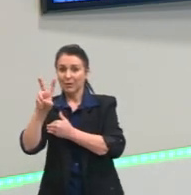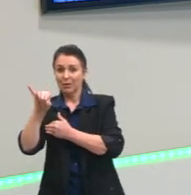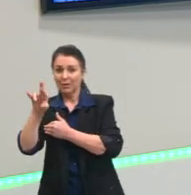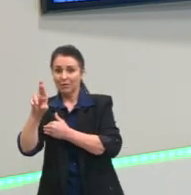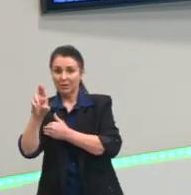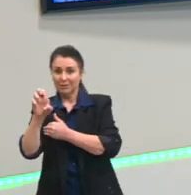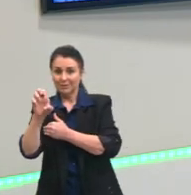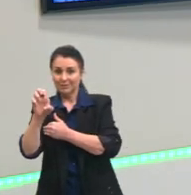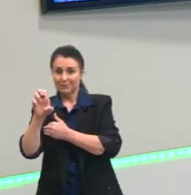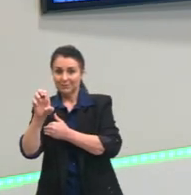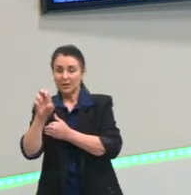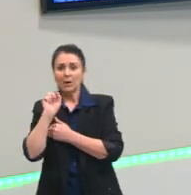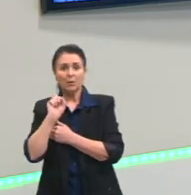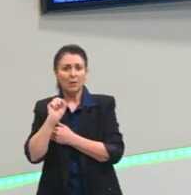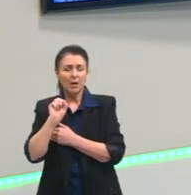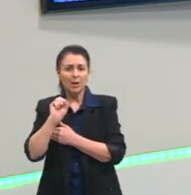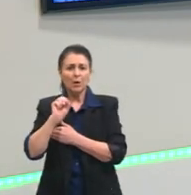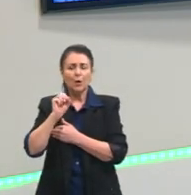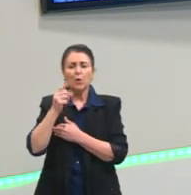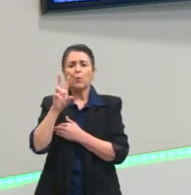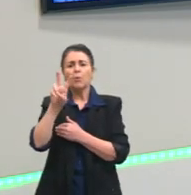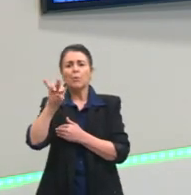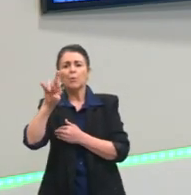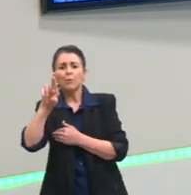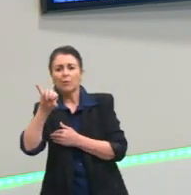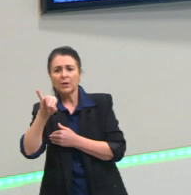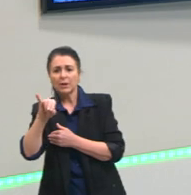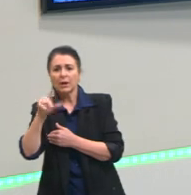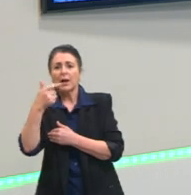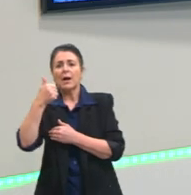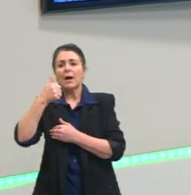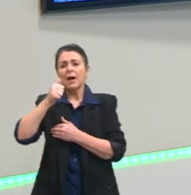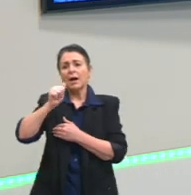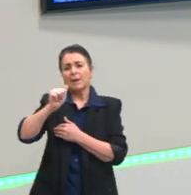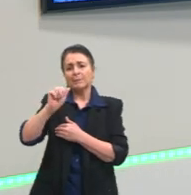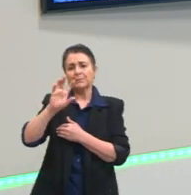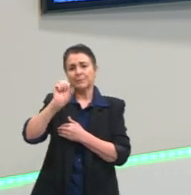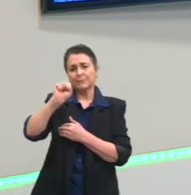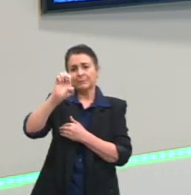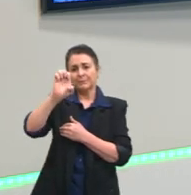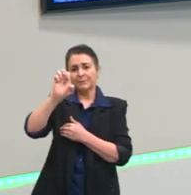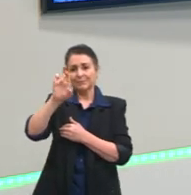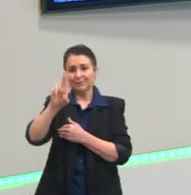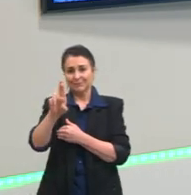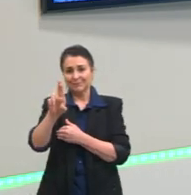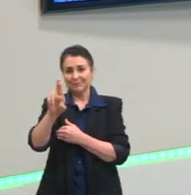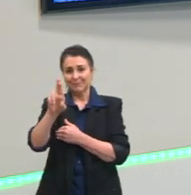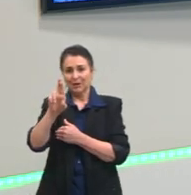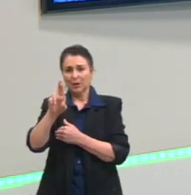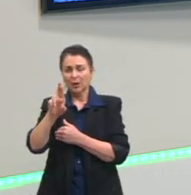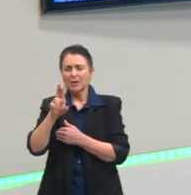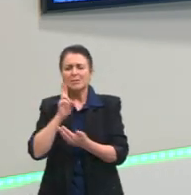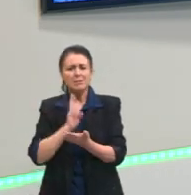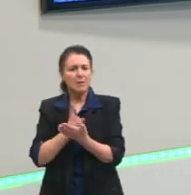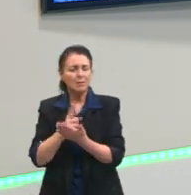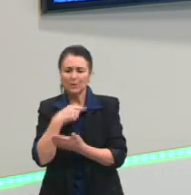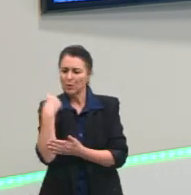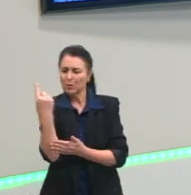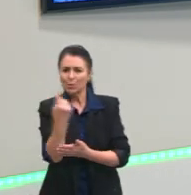e me parece que é a nossa vida é muito assim né é sempre uma eterna mudança eu quero ver a ser nós estamos em